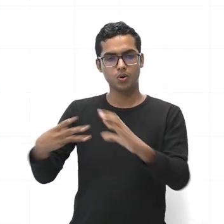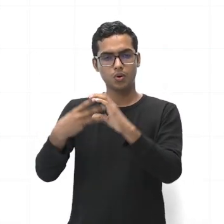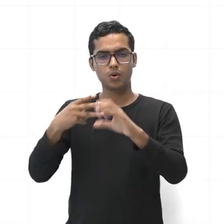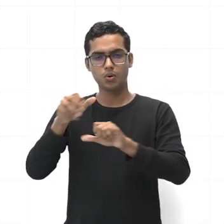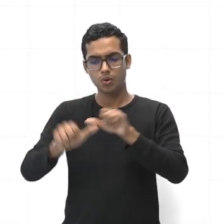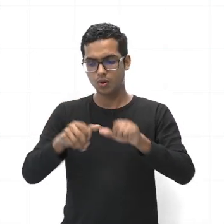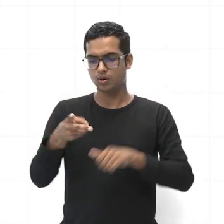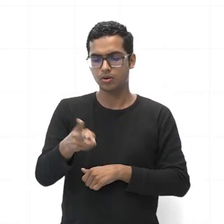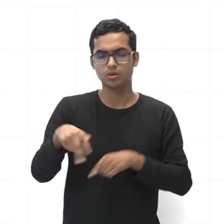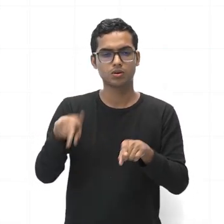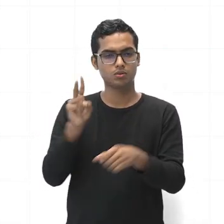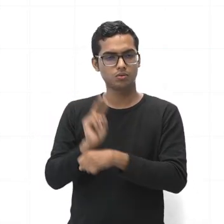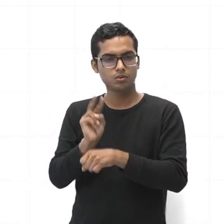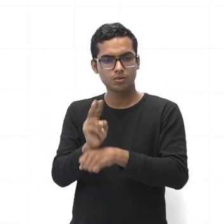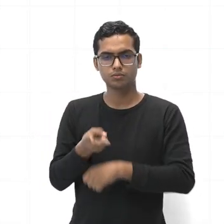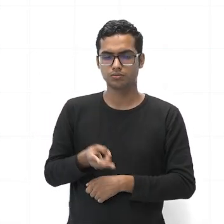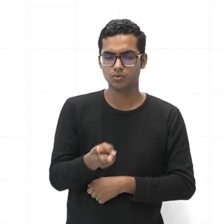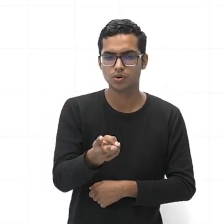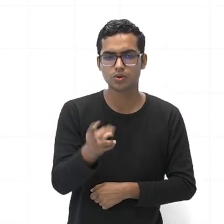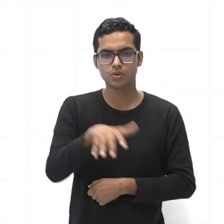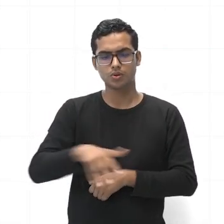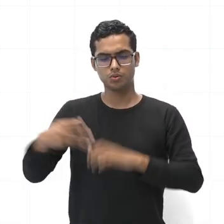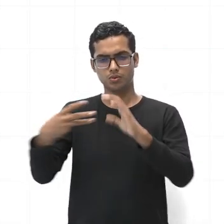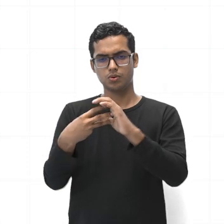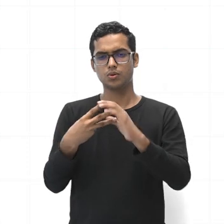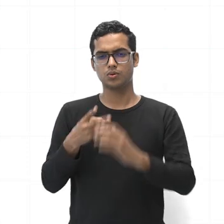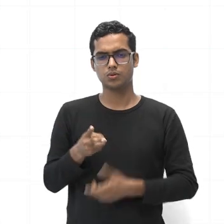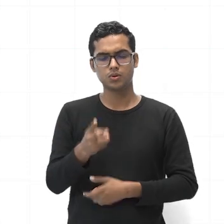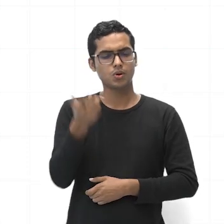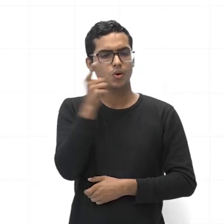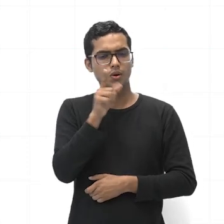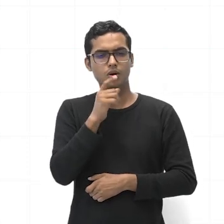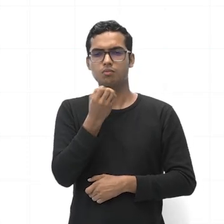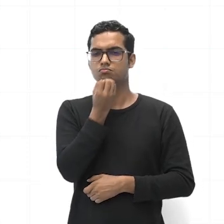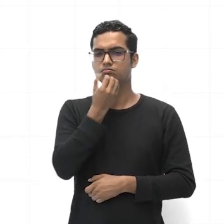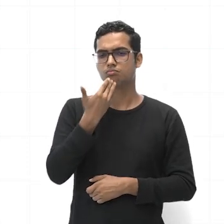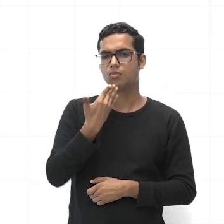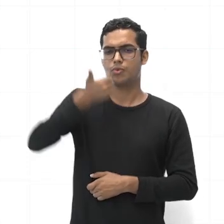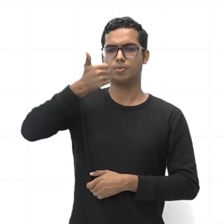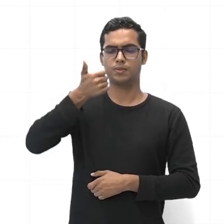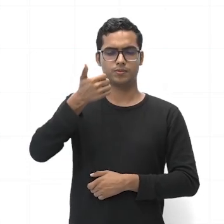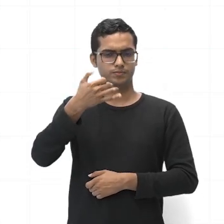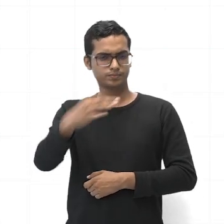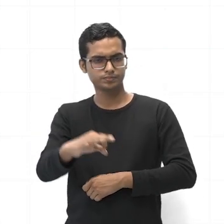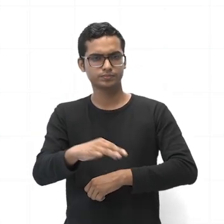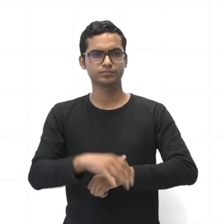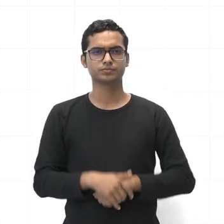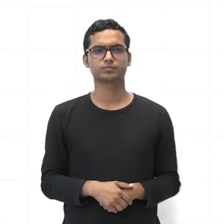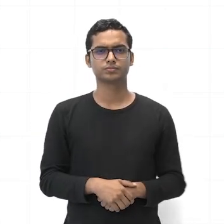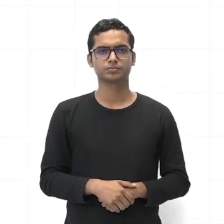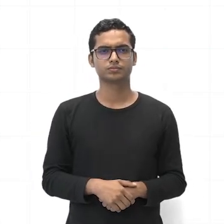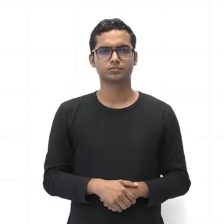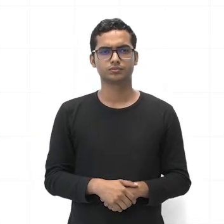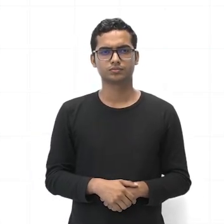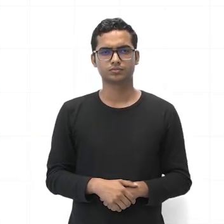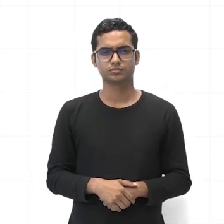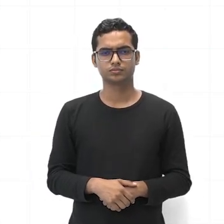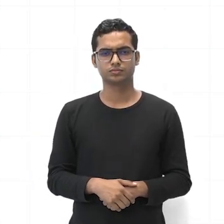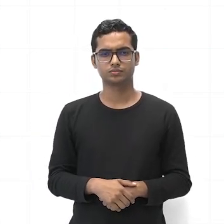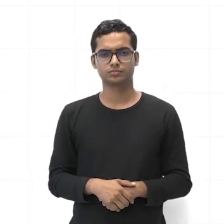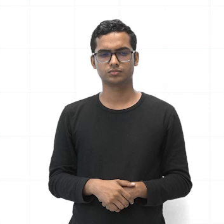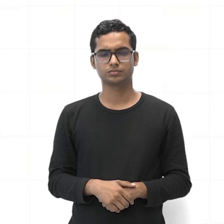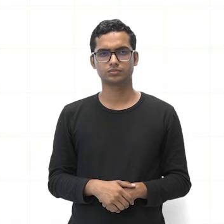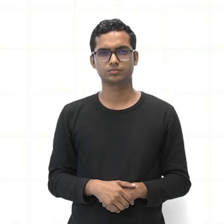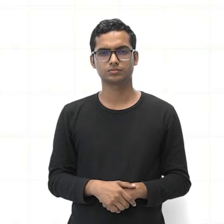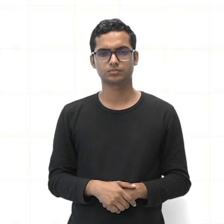no funcionamento celular de forma mais efetiva, certo? Então,